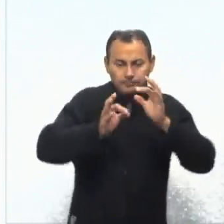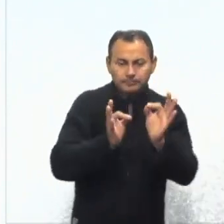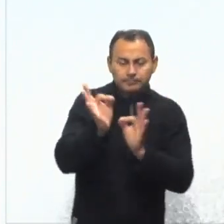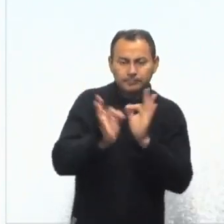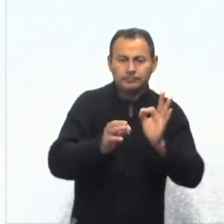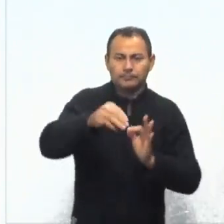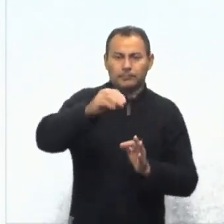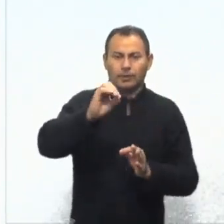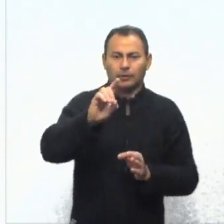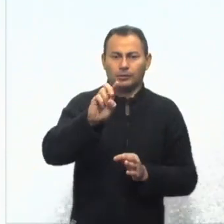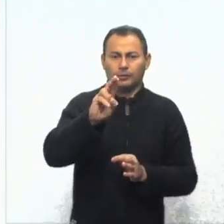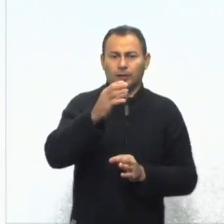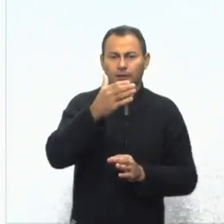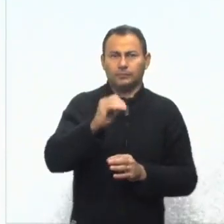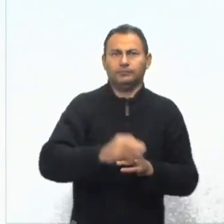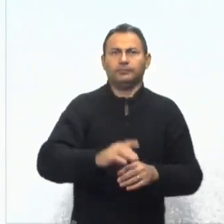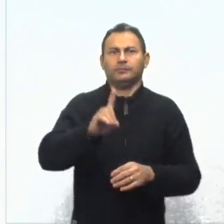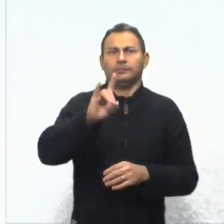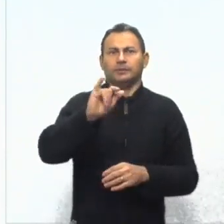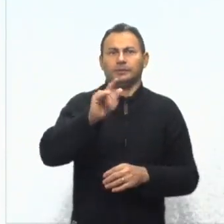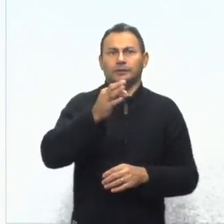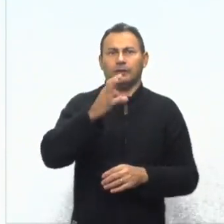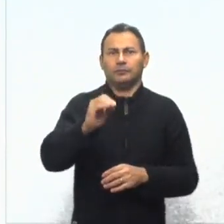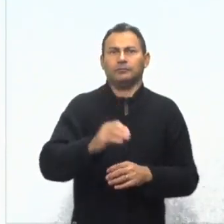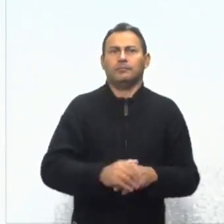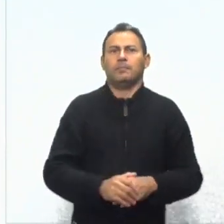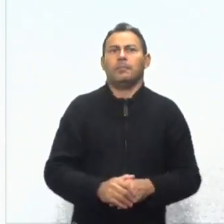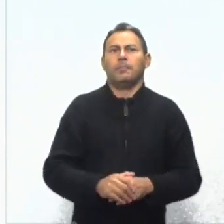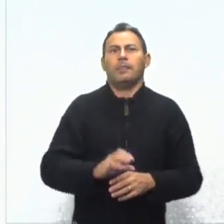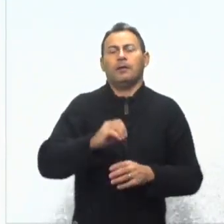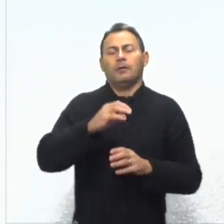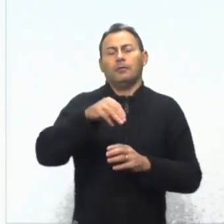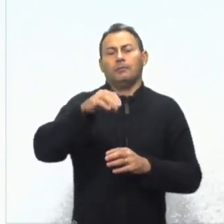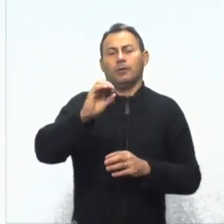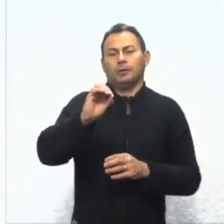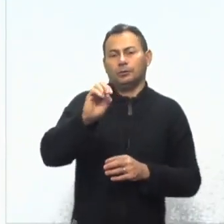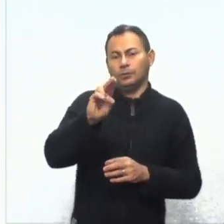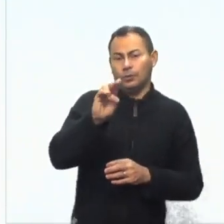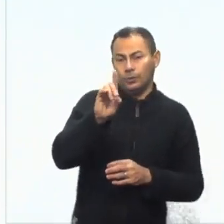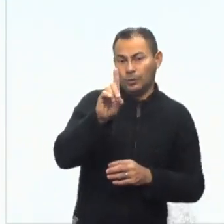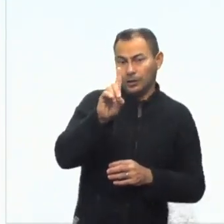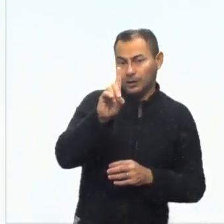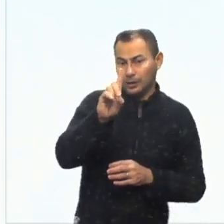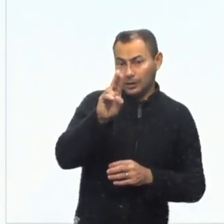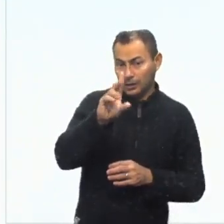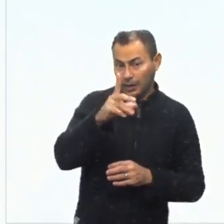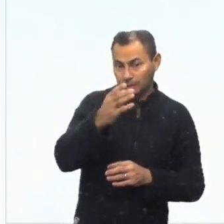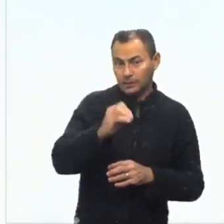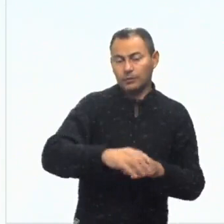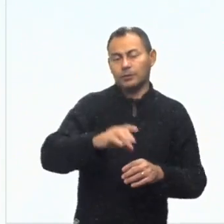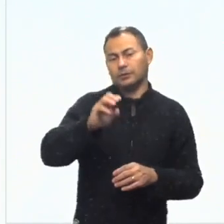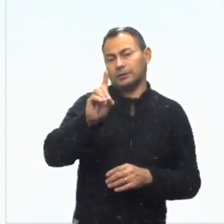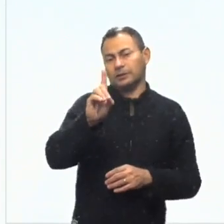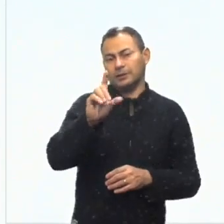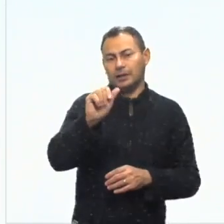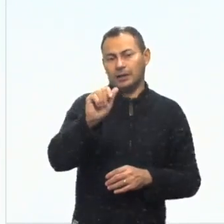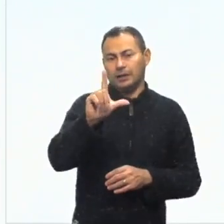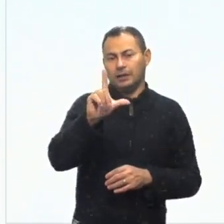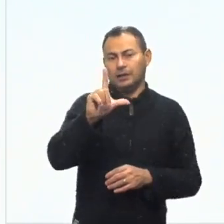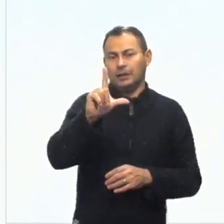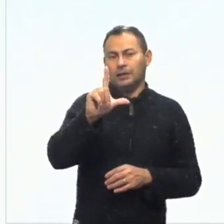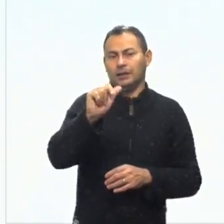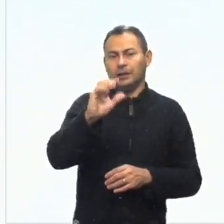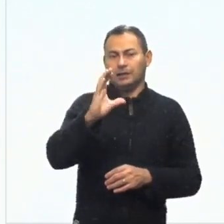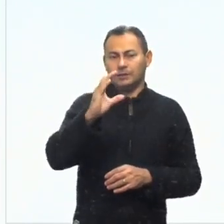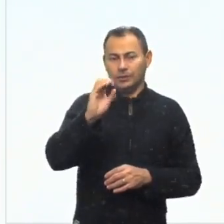de modulações digital, modulação digital ou modulações digitais. E qual